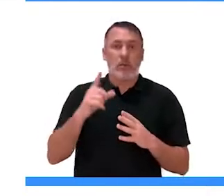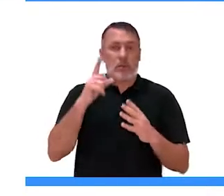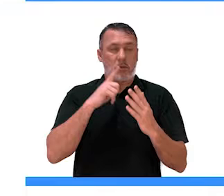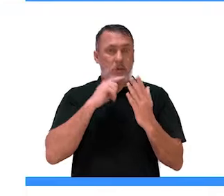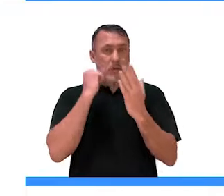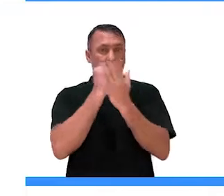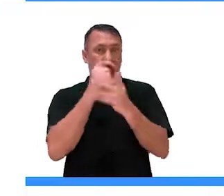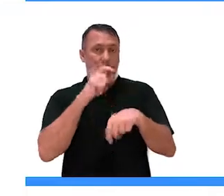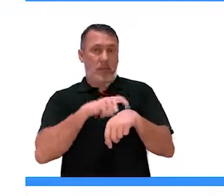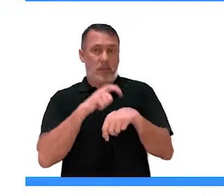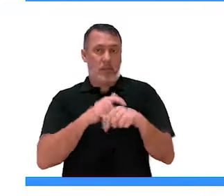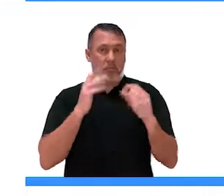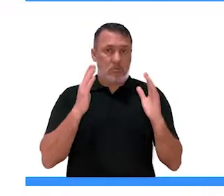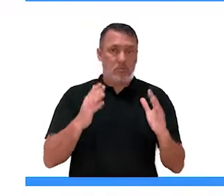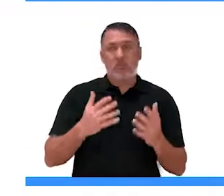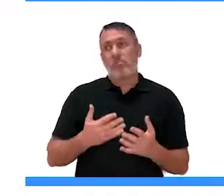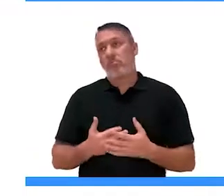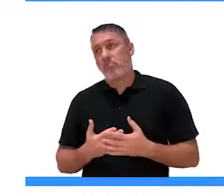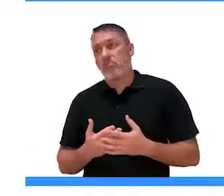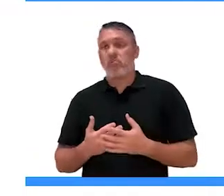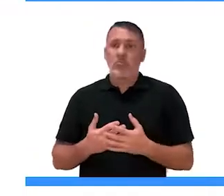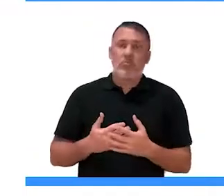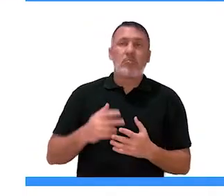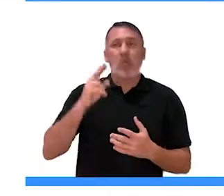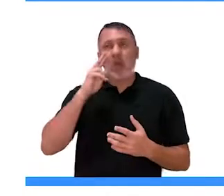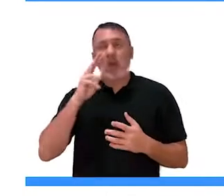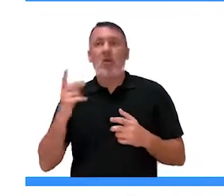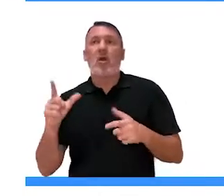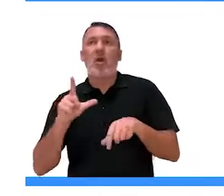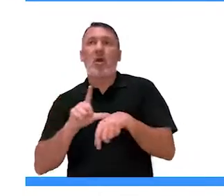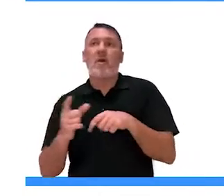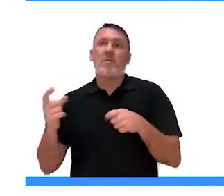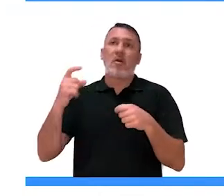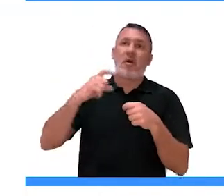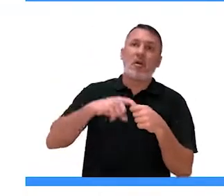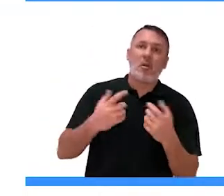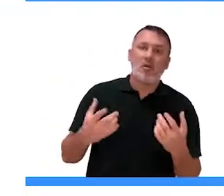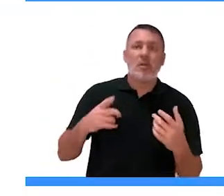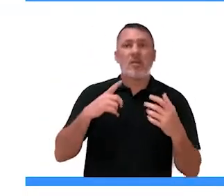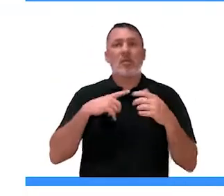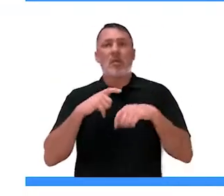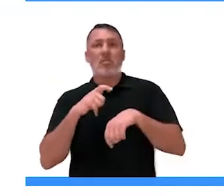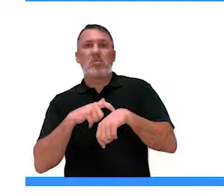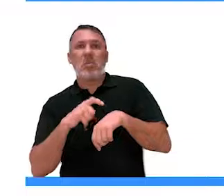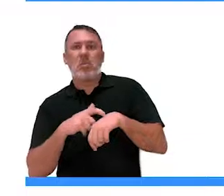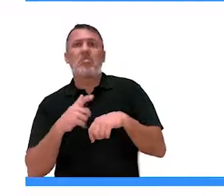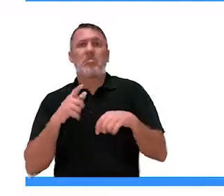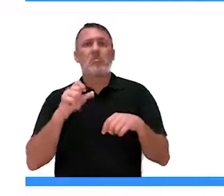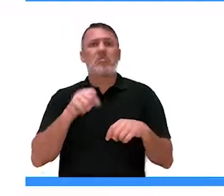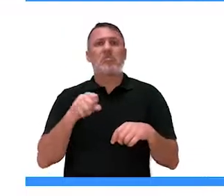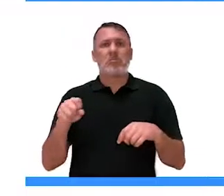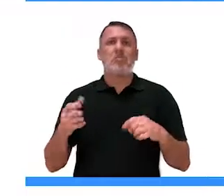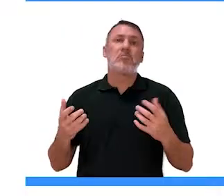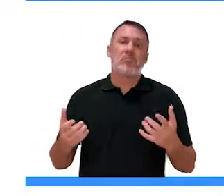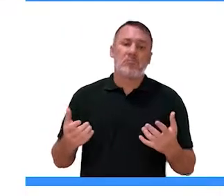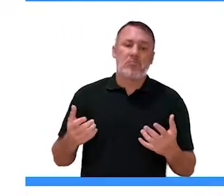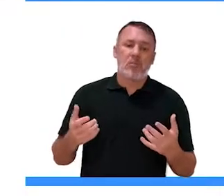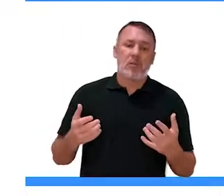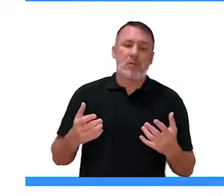Uso de uma marcação temporal? A gente pode ver ali que horas ela volta. Tem questão do tempo?